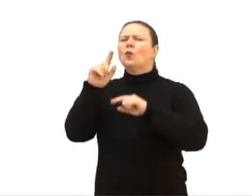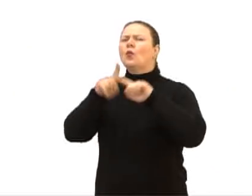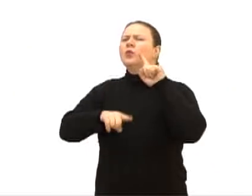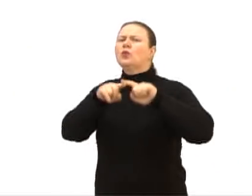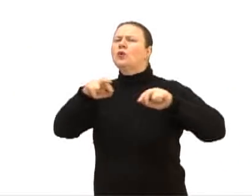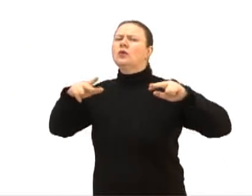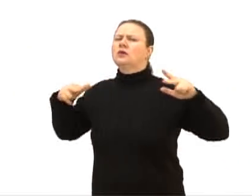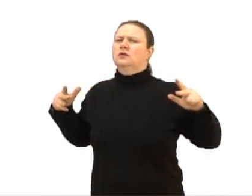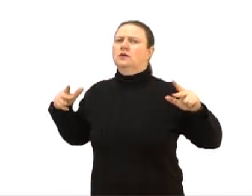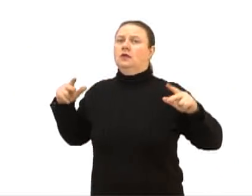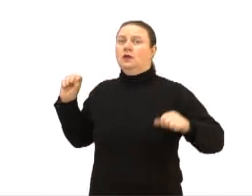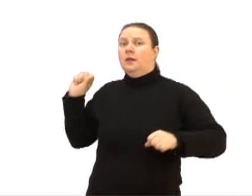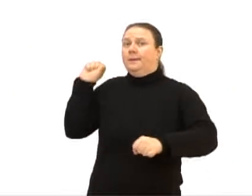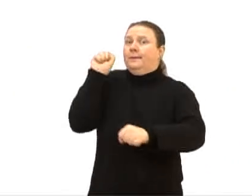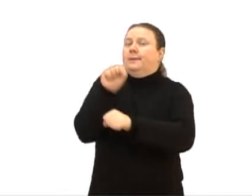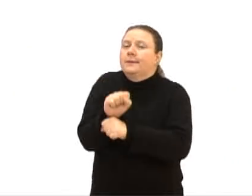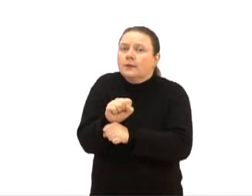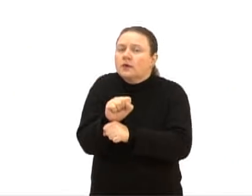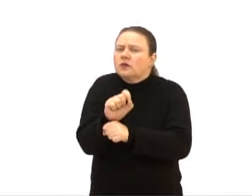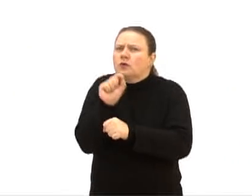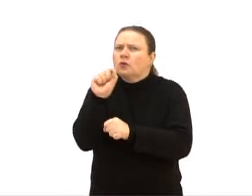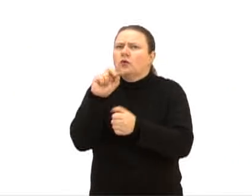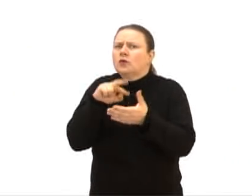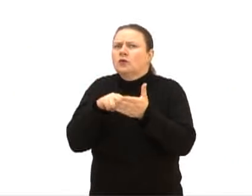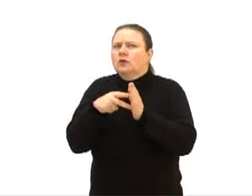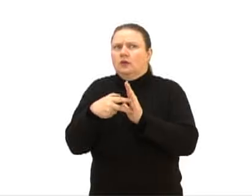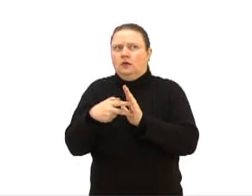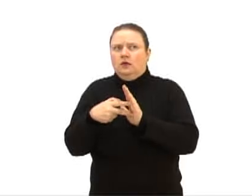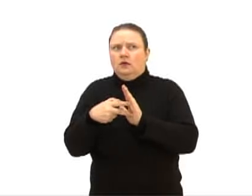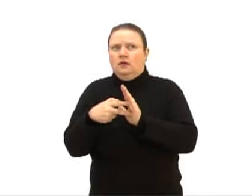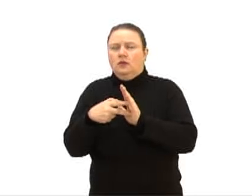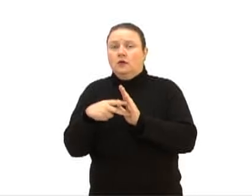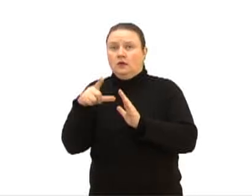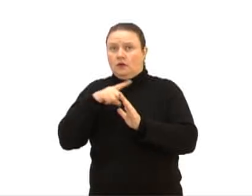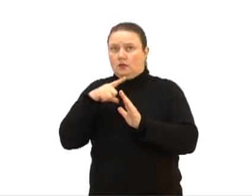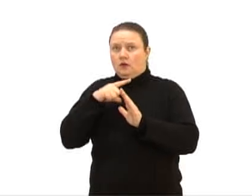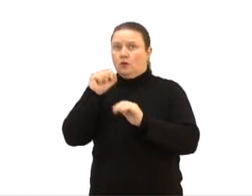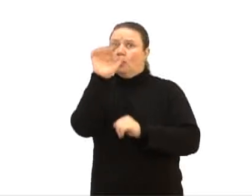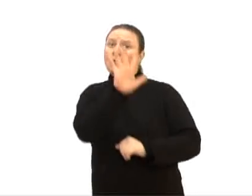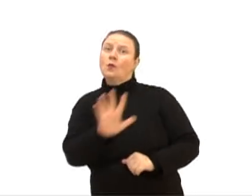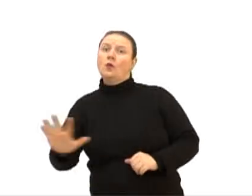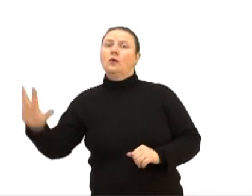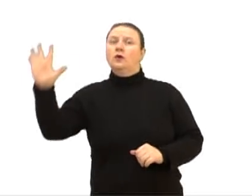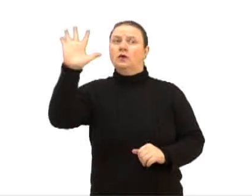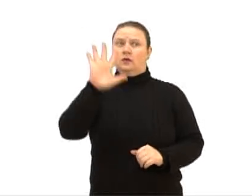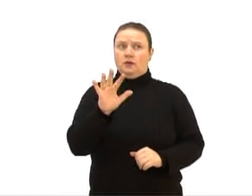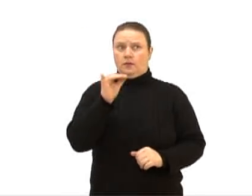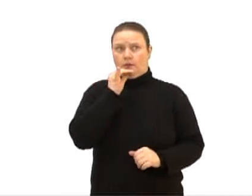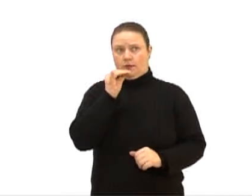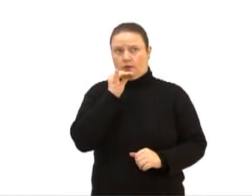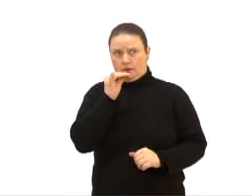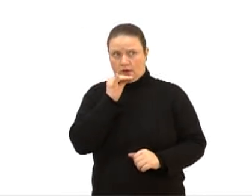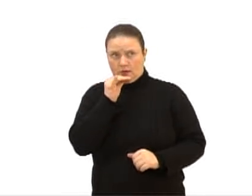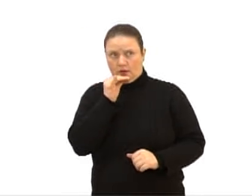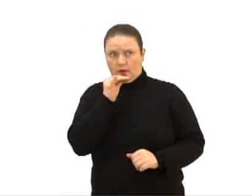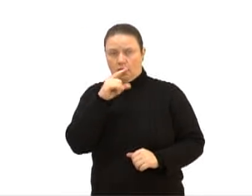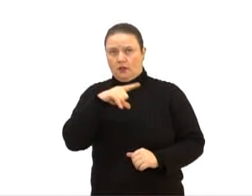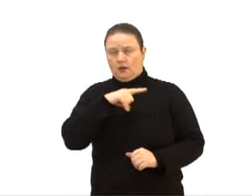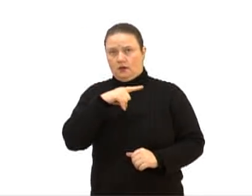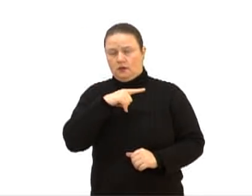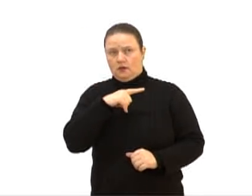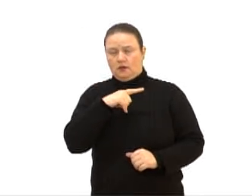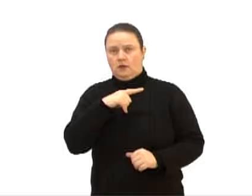elementos, tá, parados, estáticos, são aqueles que compõem a paisagem. Então, observe ali, nós temos